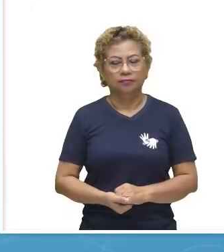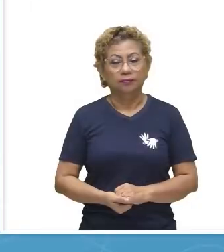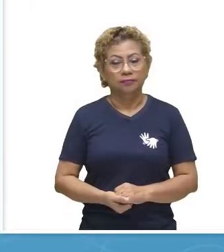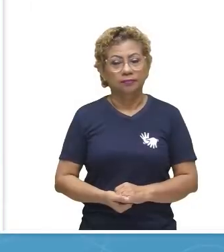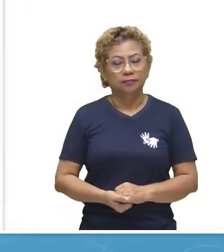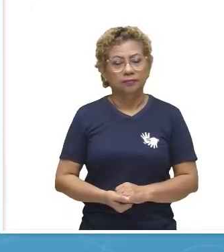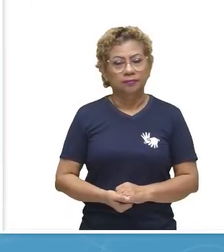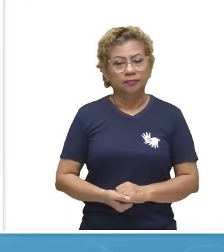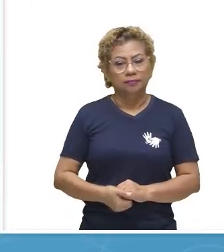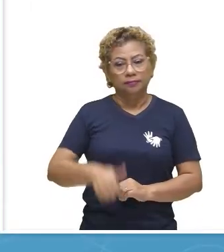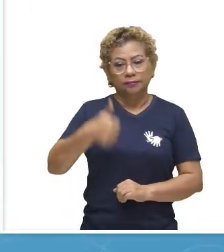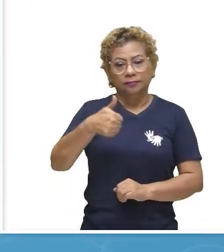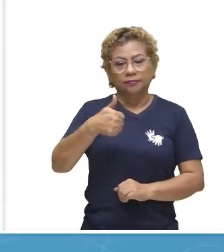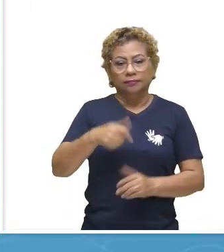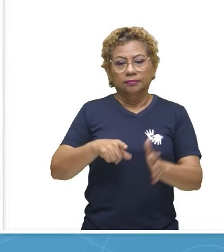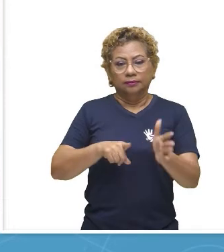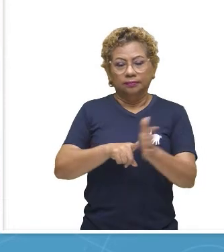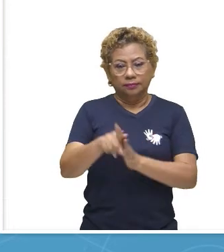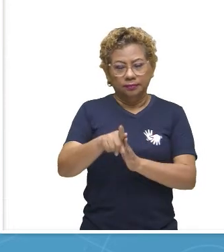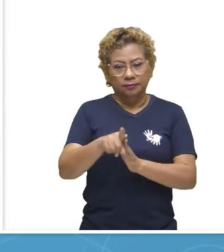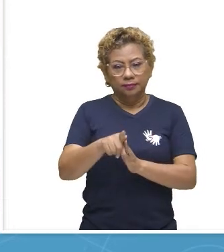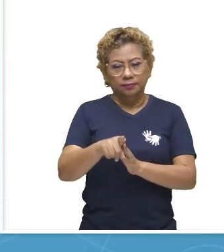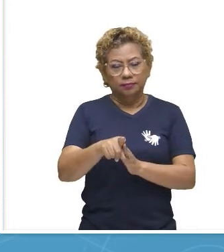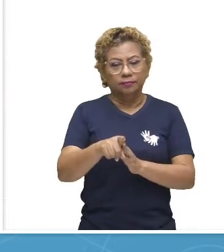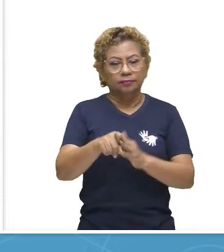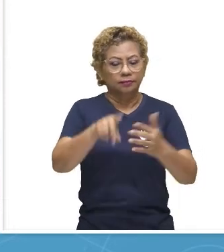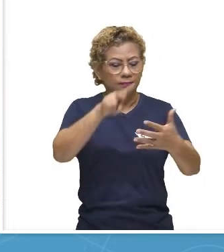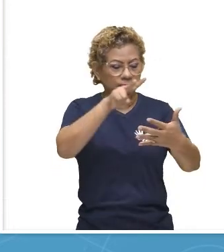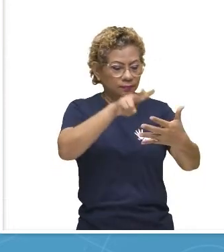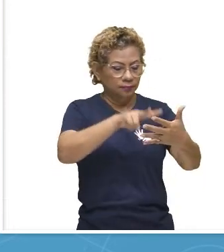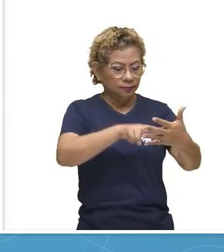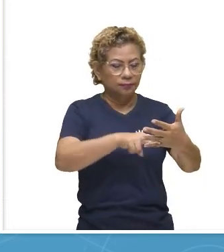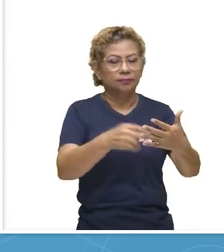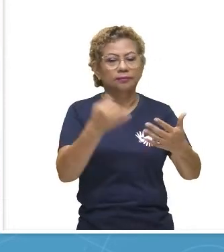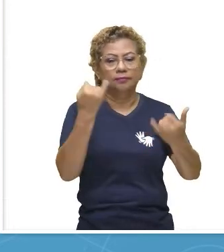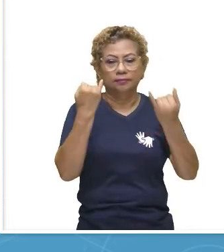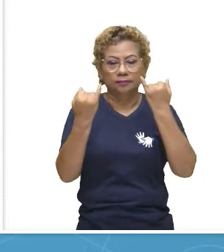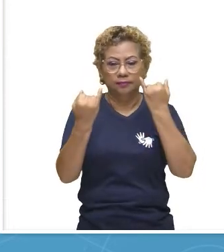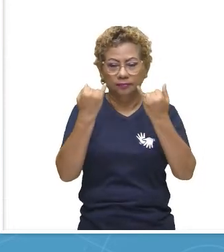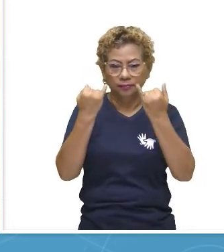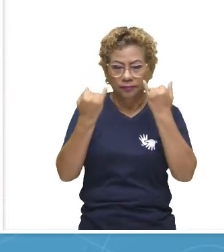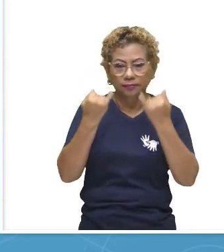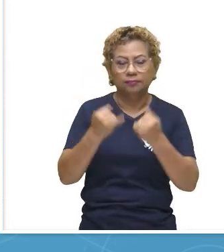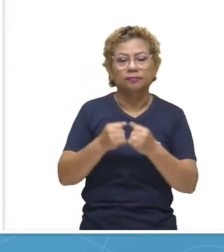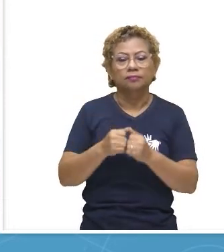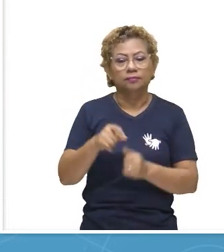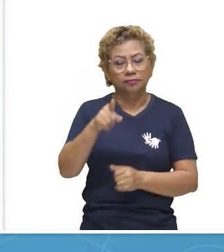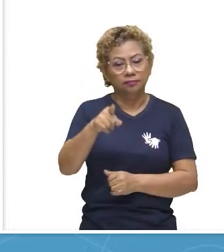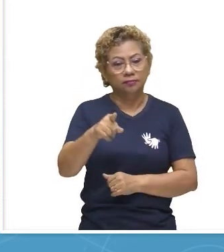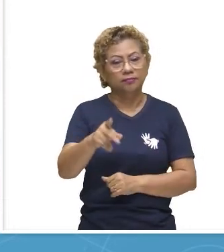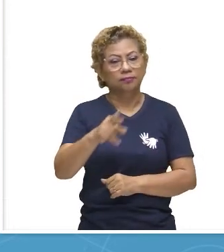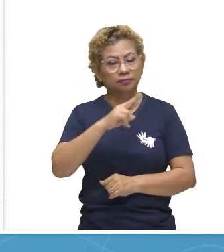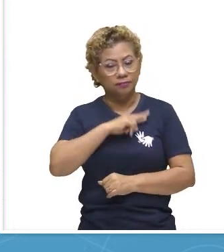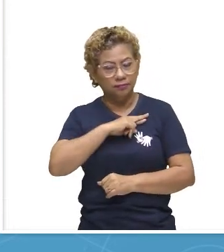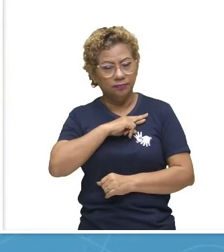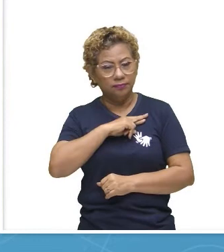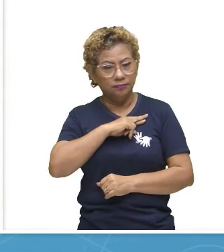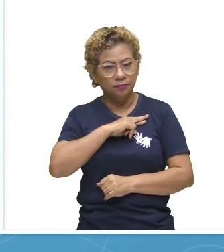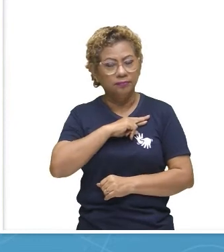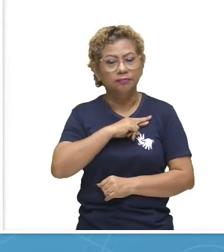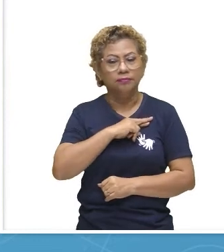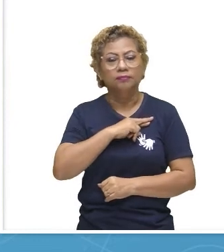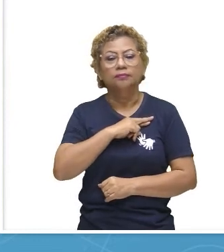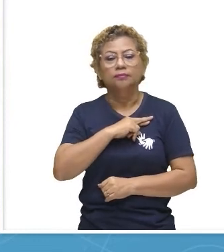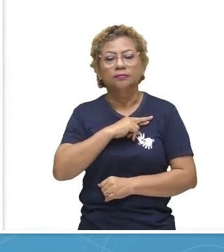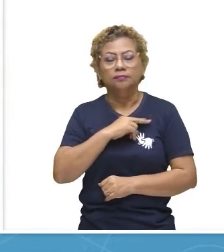Questão 1, vejam aí qual é esse ângulo colateral interno, calcule a medida do outro, e tem